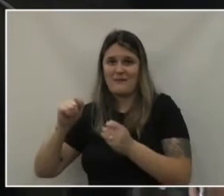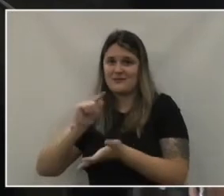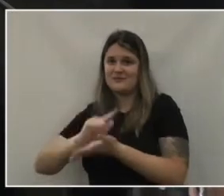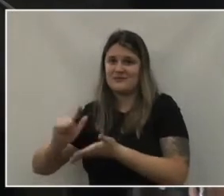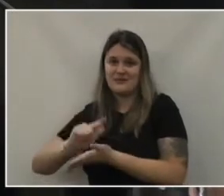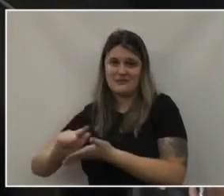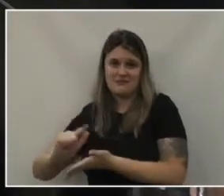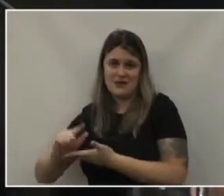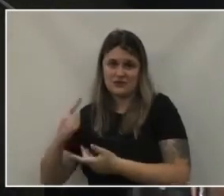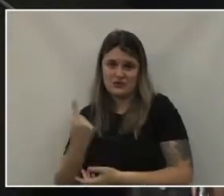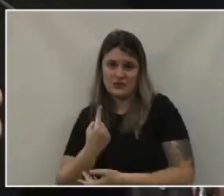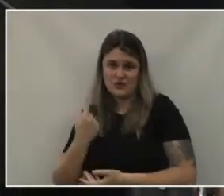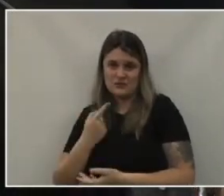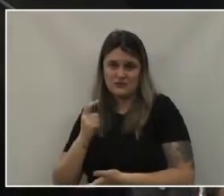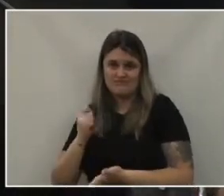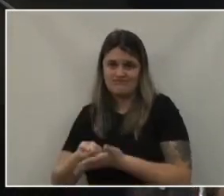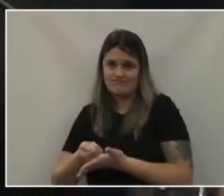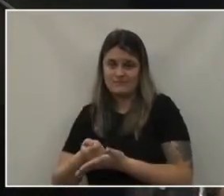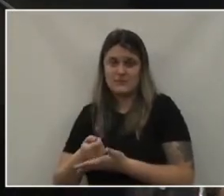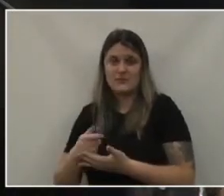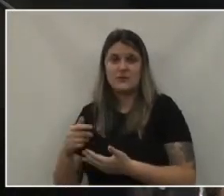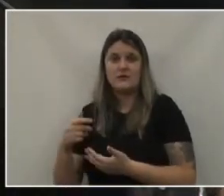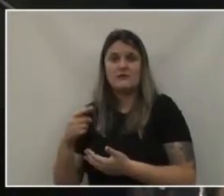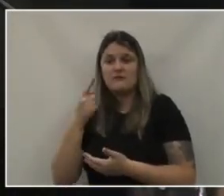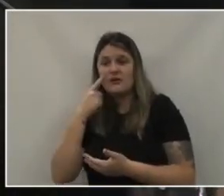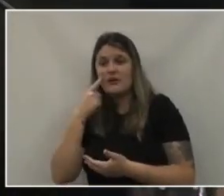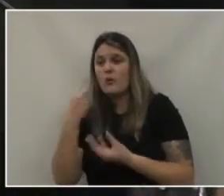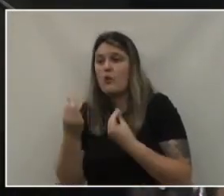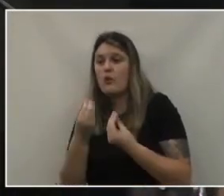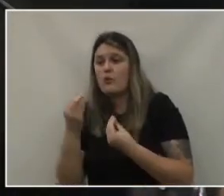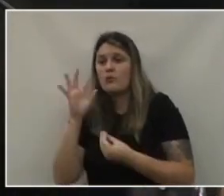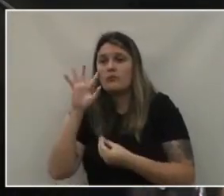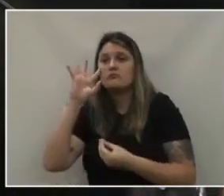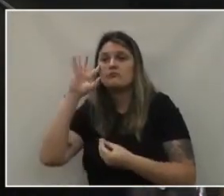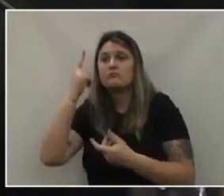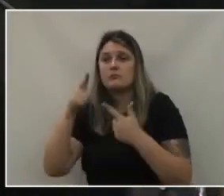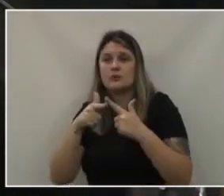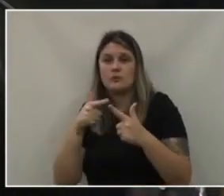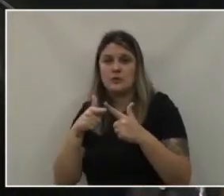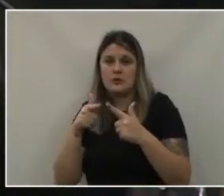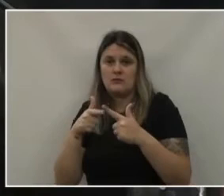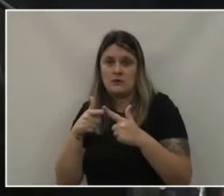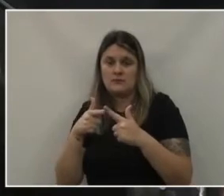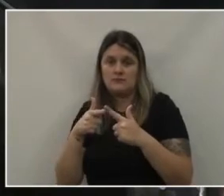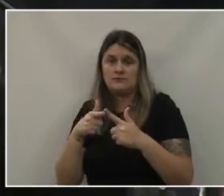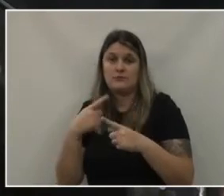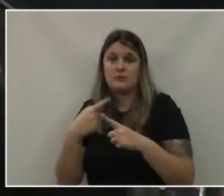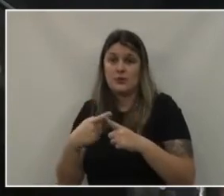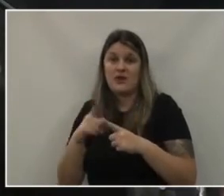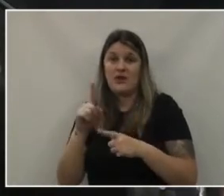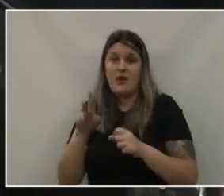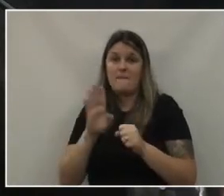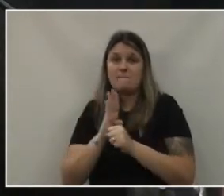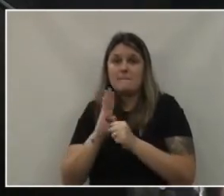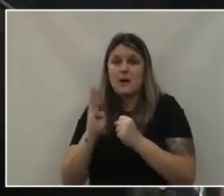limpeza. Então, entrar em contato, fazer um contrato, enfim, achar uma solução para o pessoal do Lagoa. É um bairro